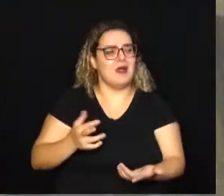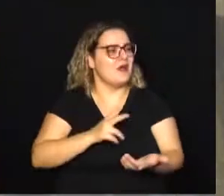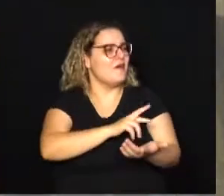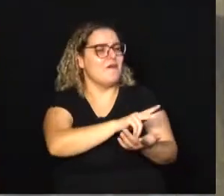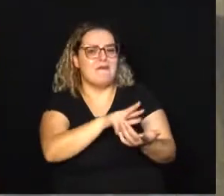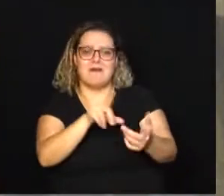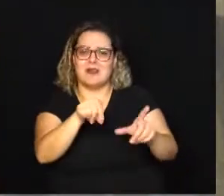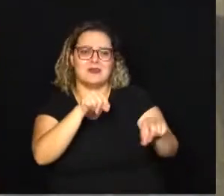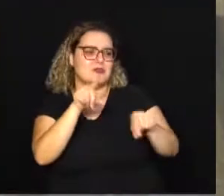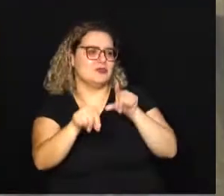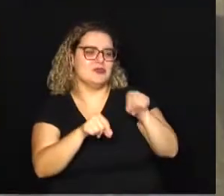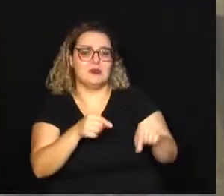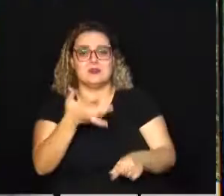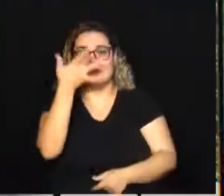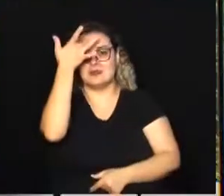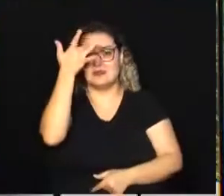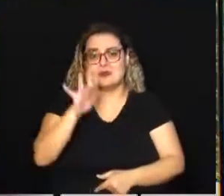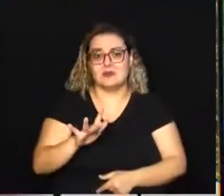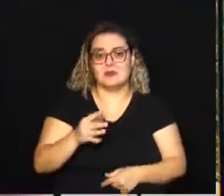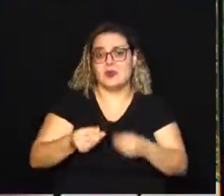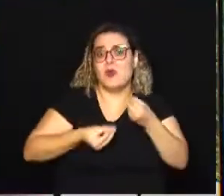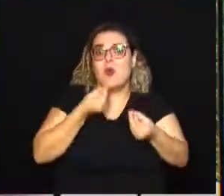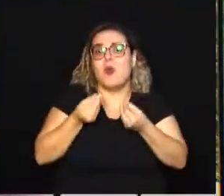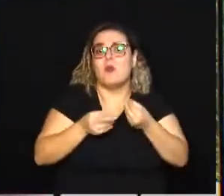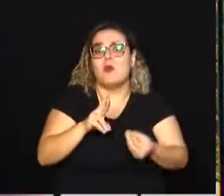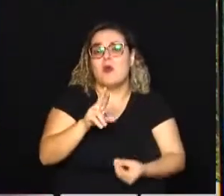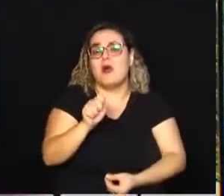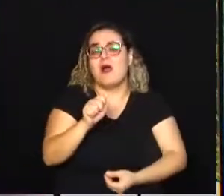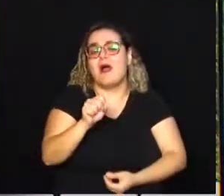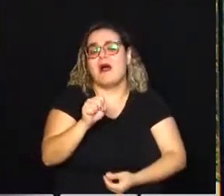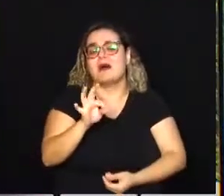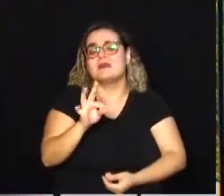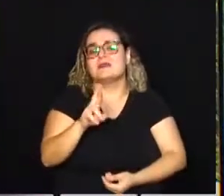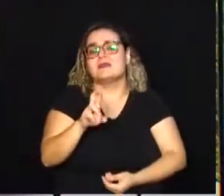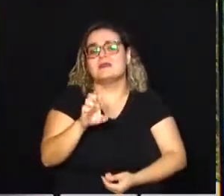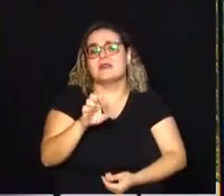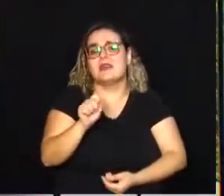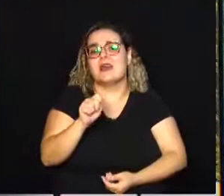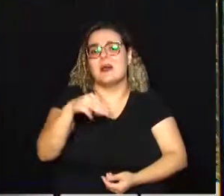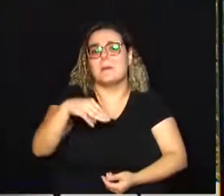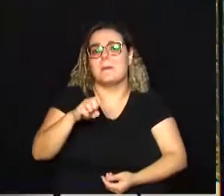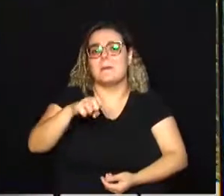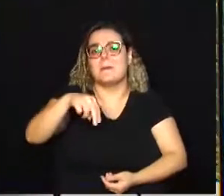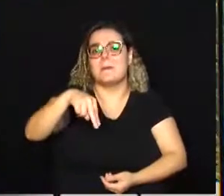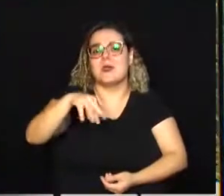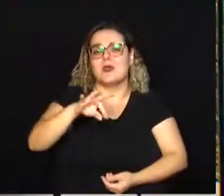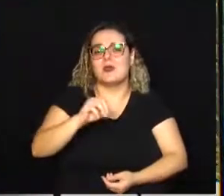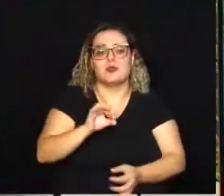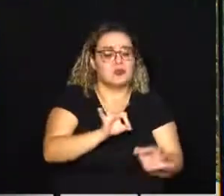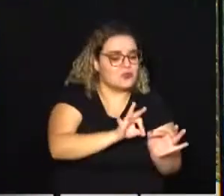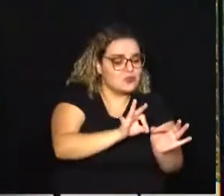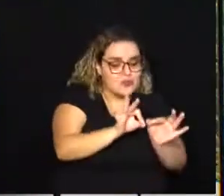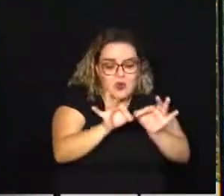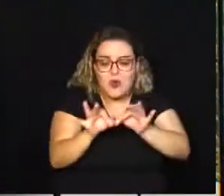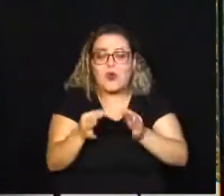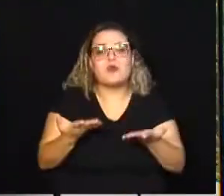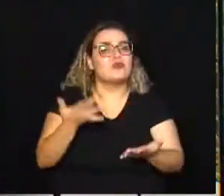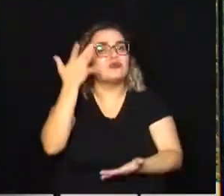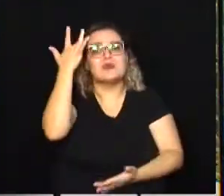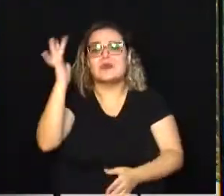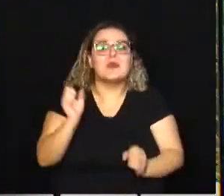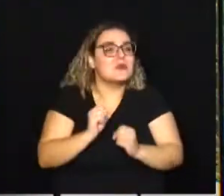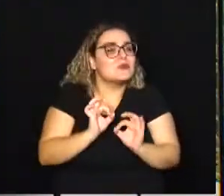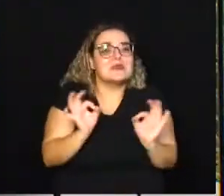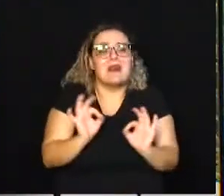foram. A gente não sabe como é feito o rastreamento, o monitoramento, né, dessa cepa. A gente não tem nada disso muito claro.